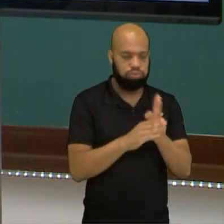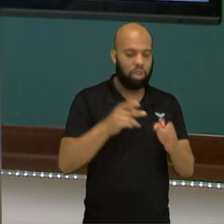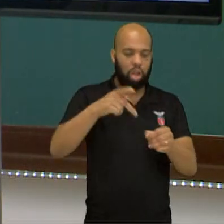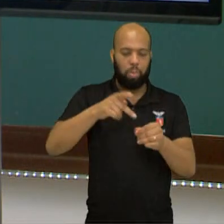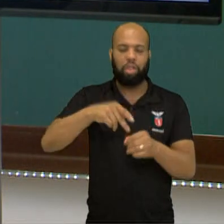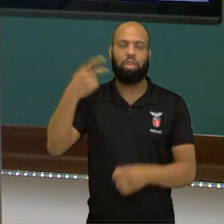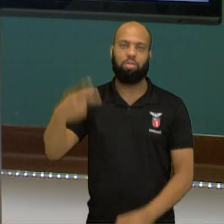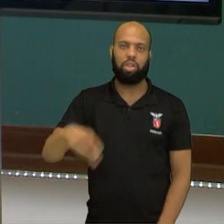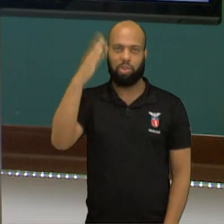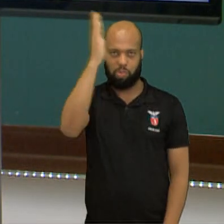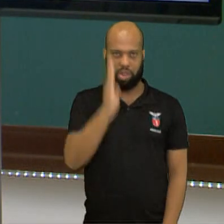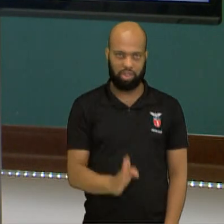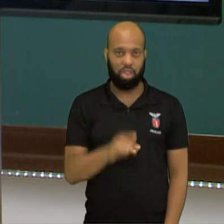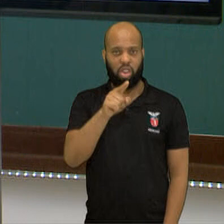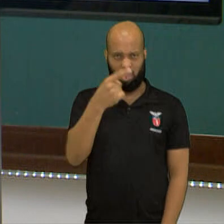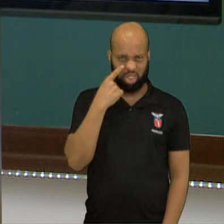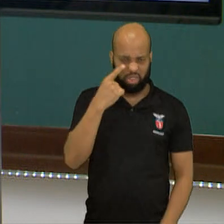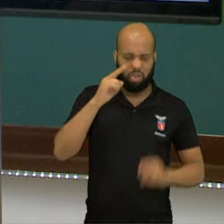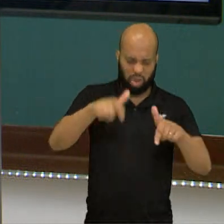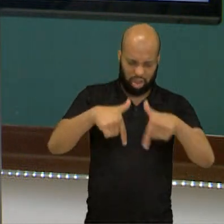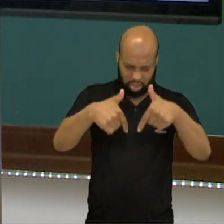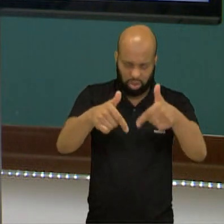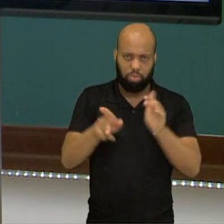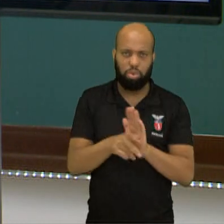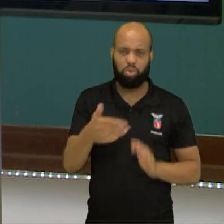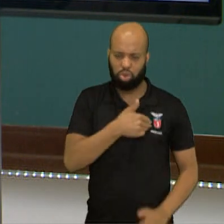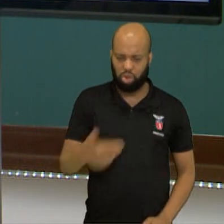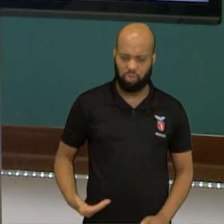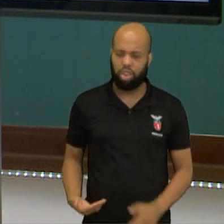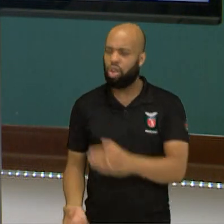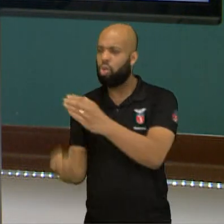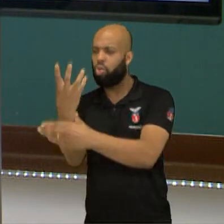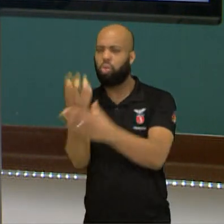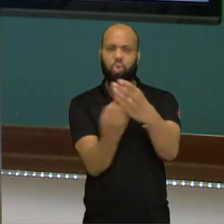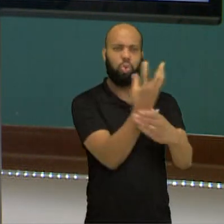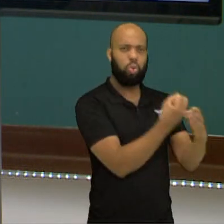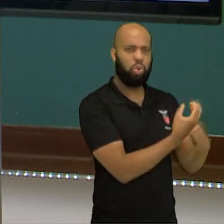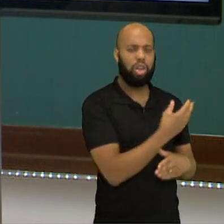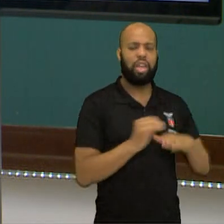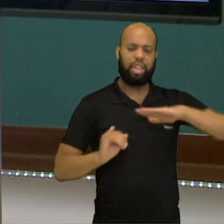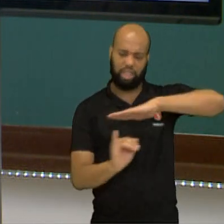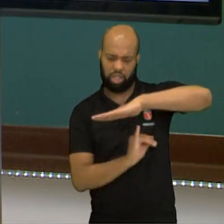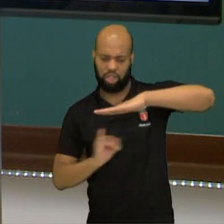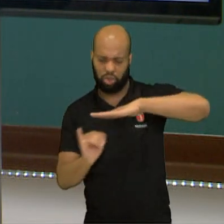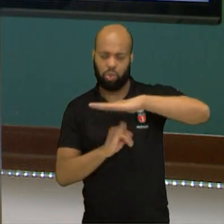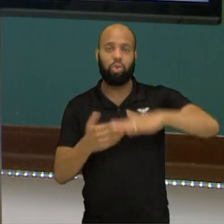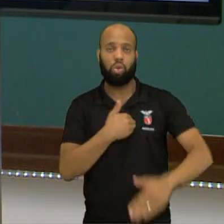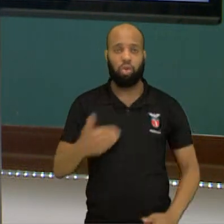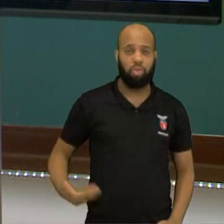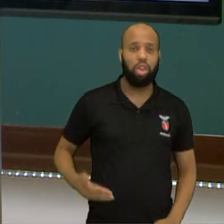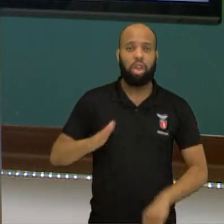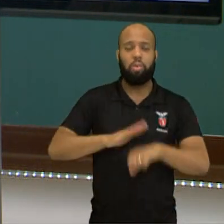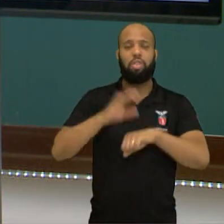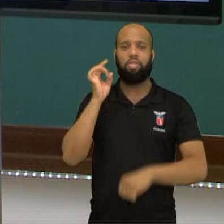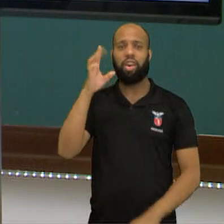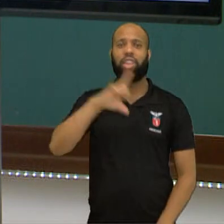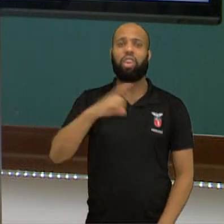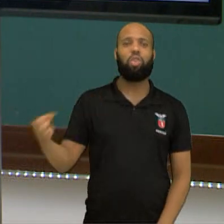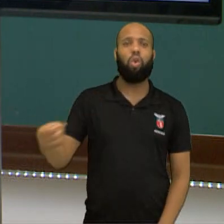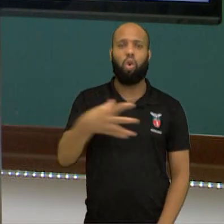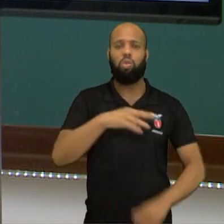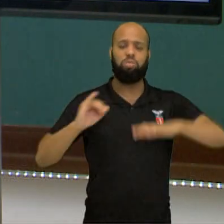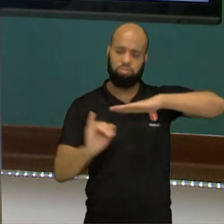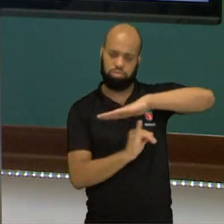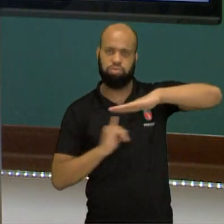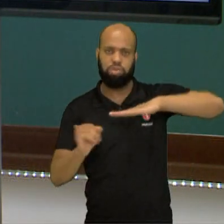no Brasil. Percebeu então a ação do governo, criando indústrias do governo para facilitar o nascimento de novas